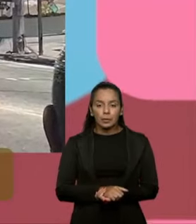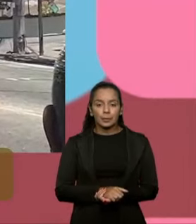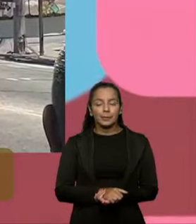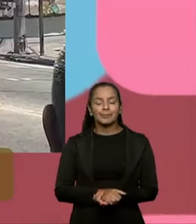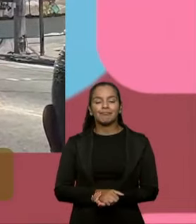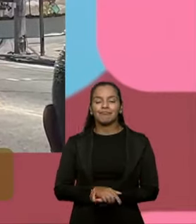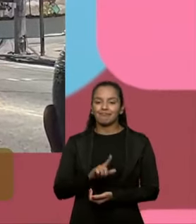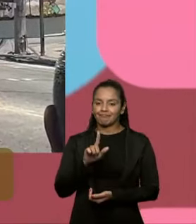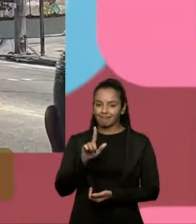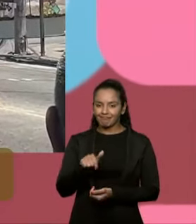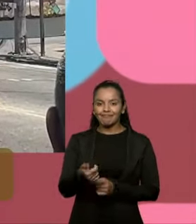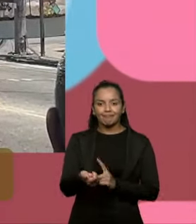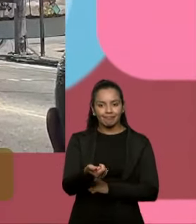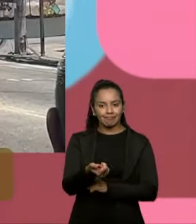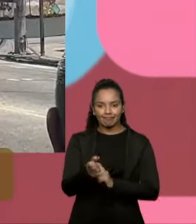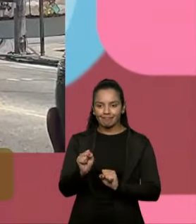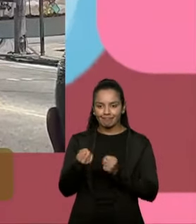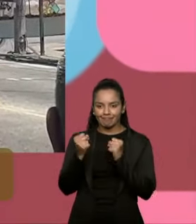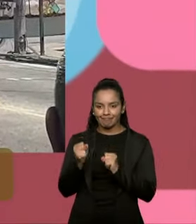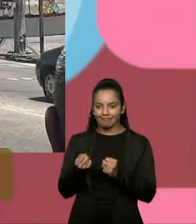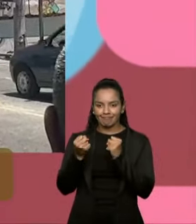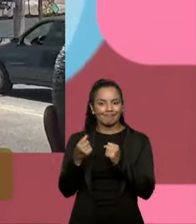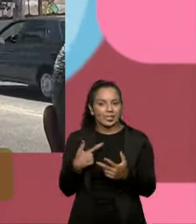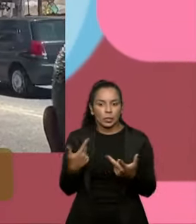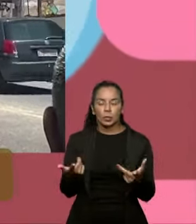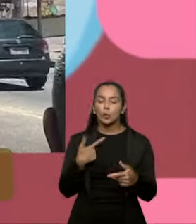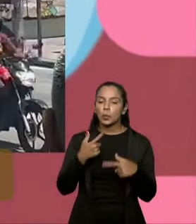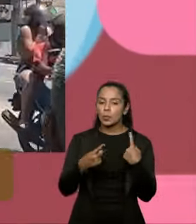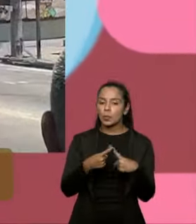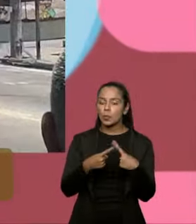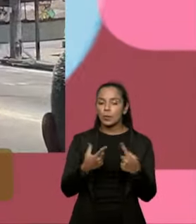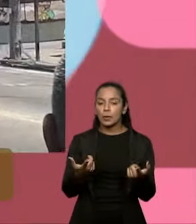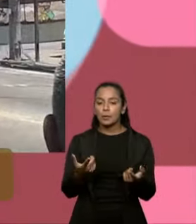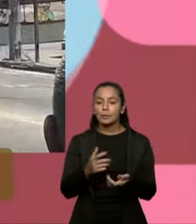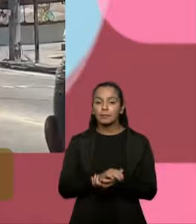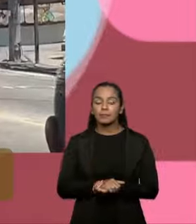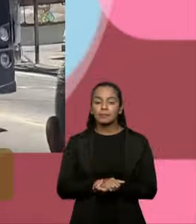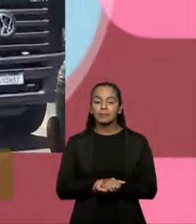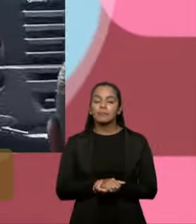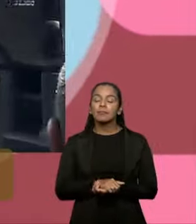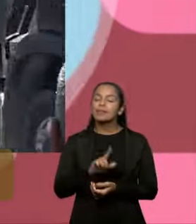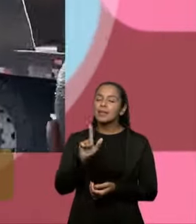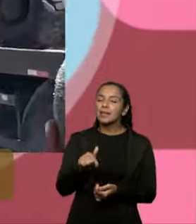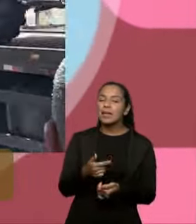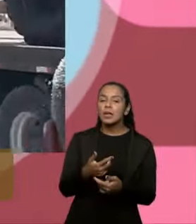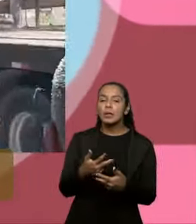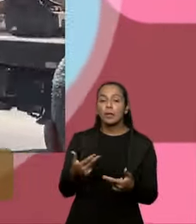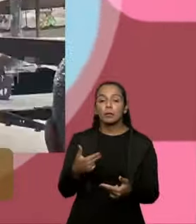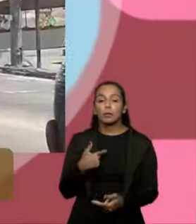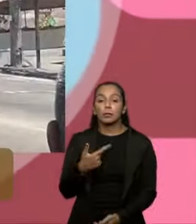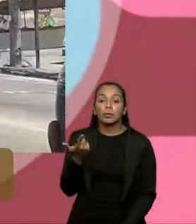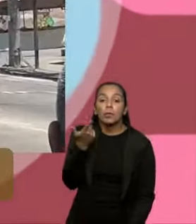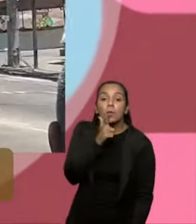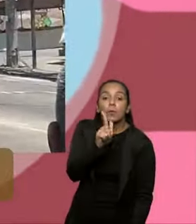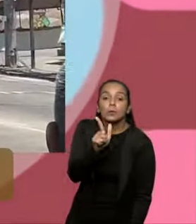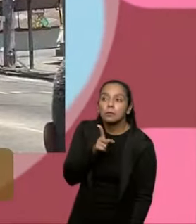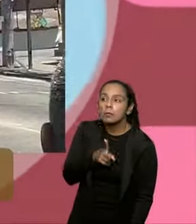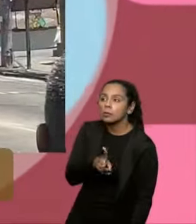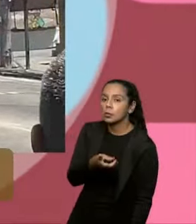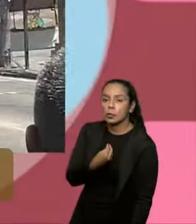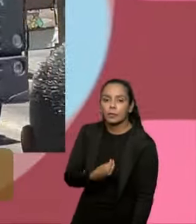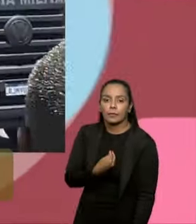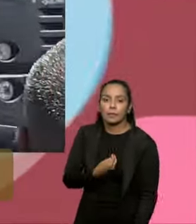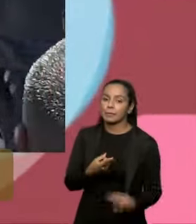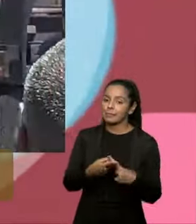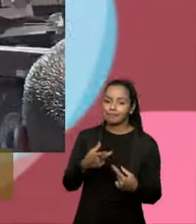É uma tensão constante, constante. E uma questão de subsistência também, porque a gente não